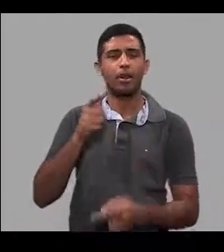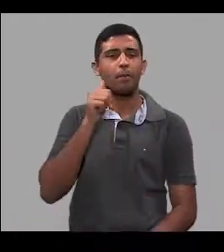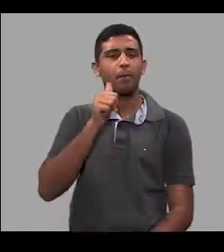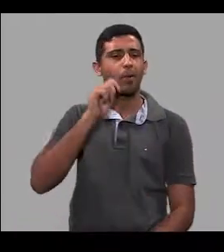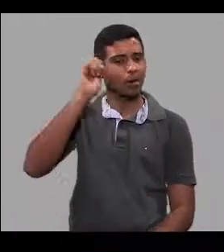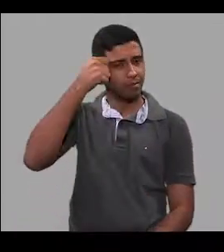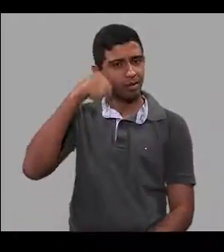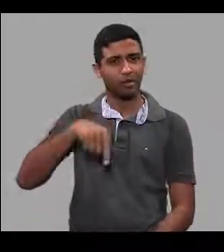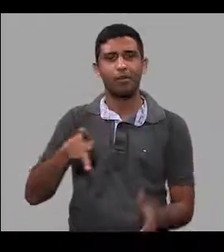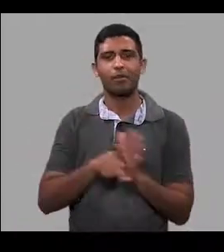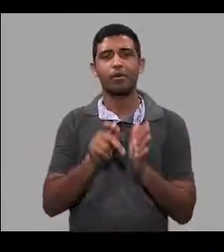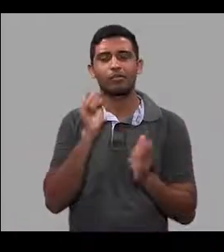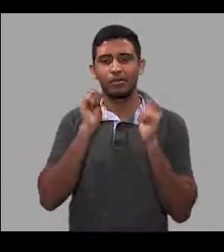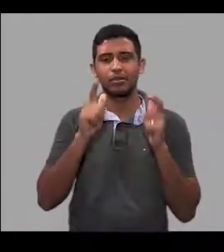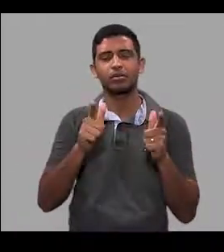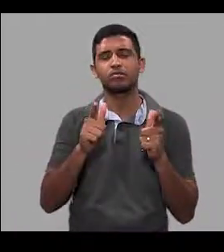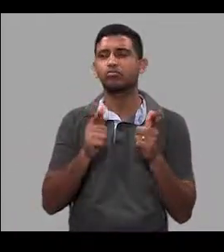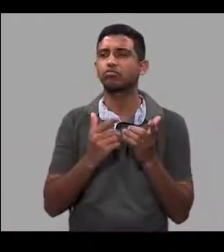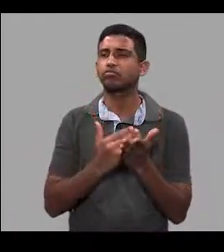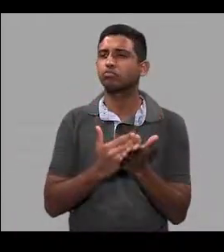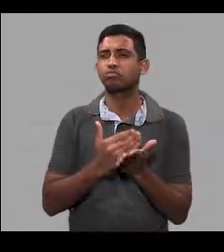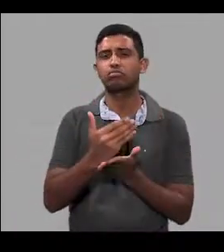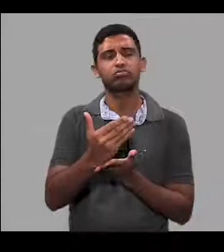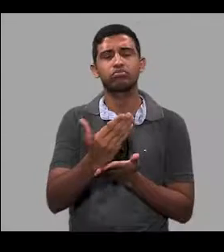as Mulheres Negras da ALERJ surge